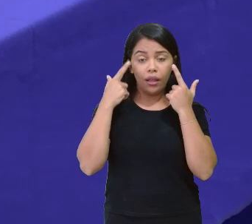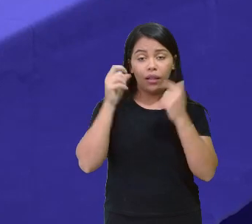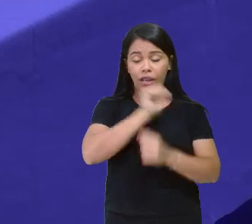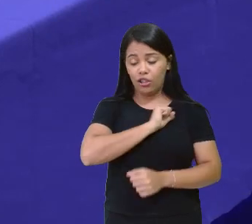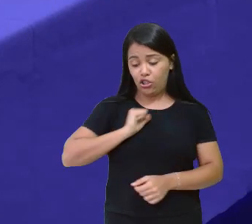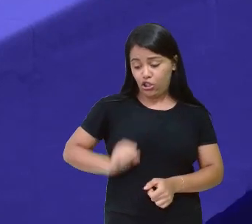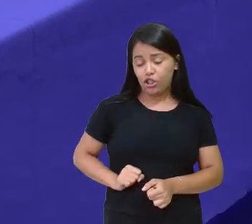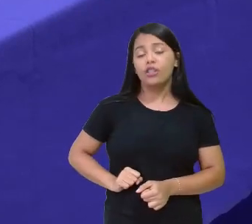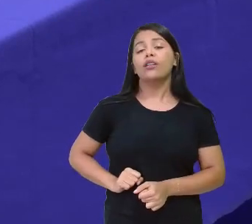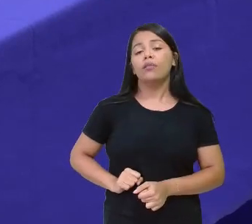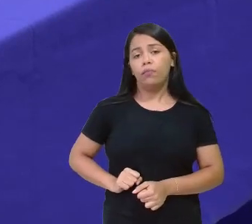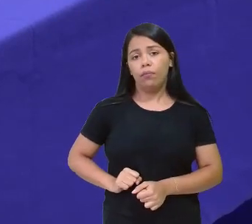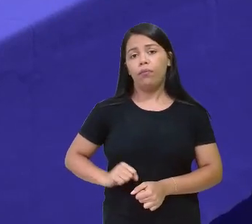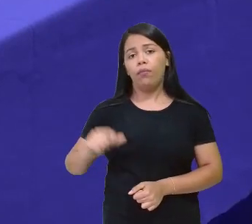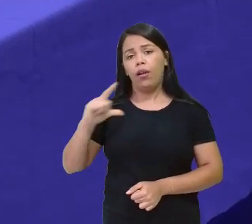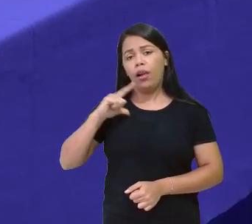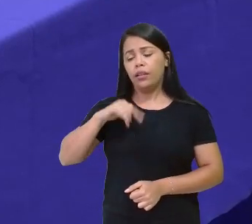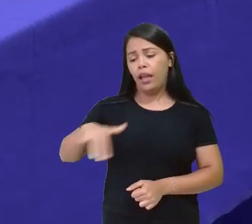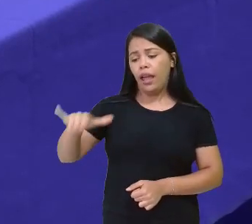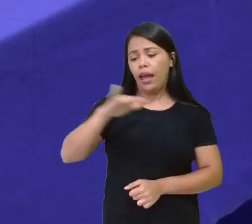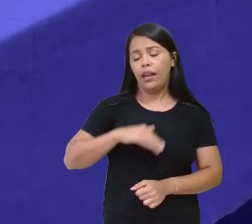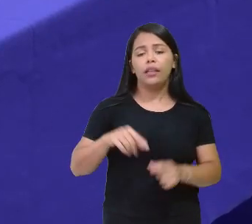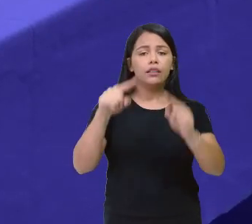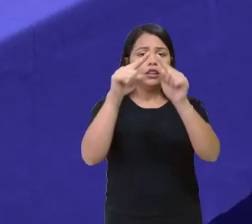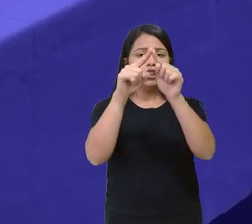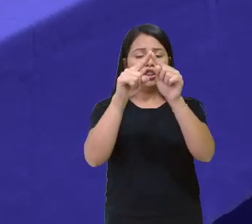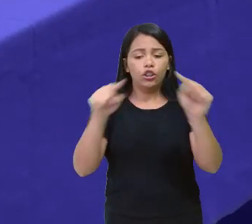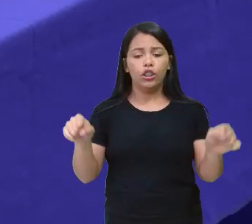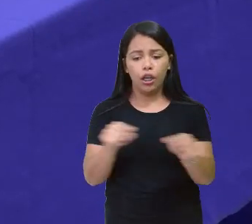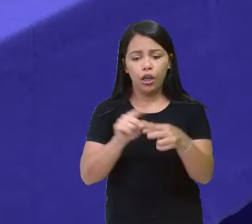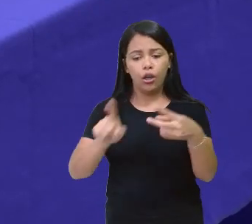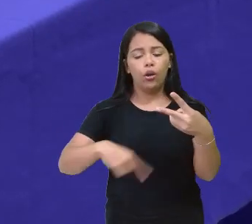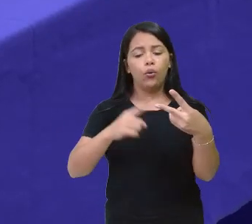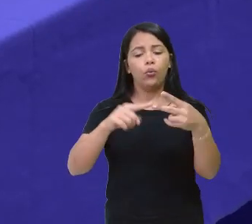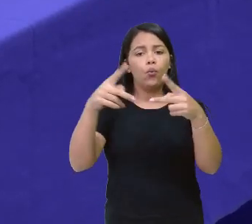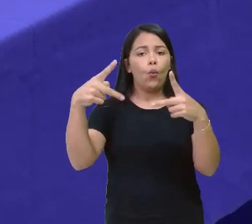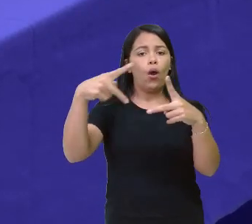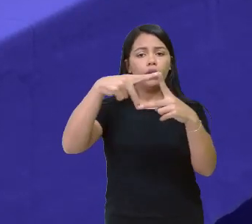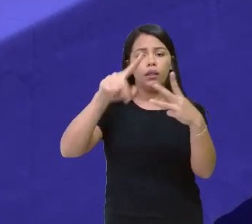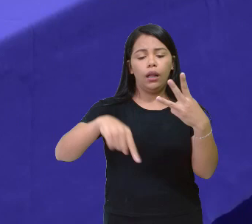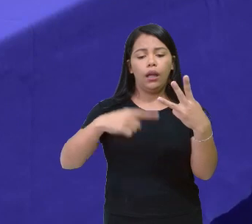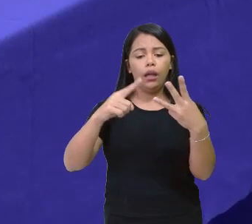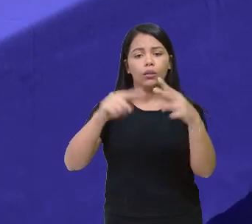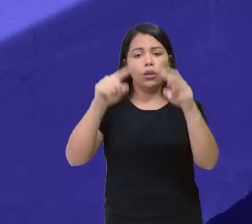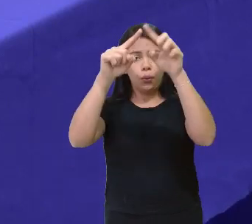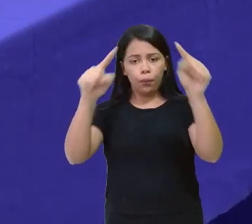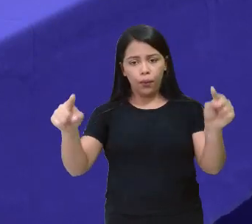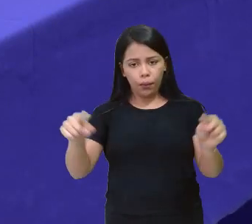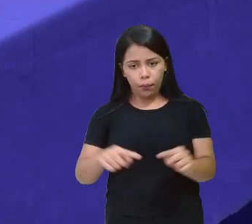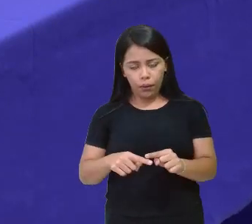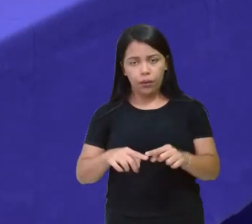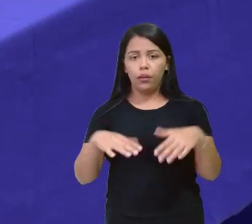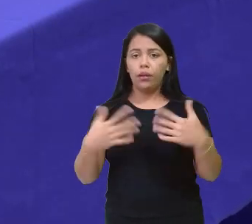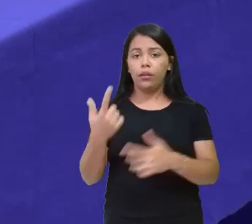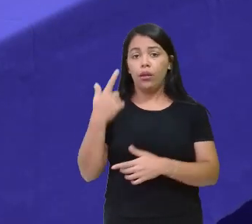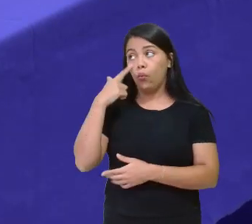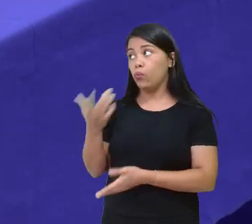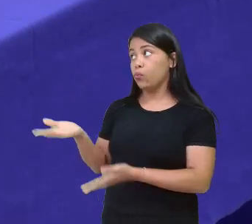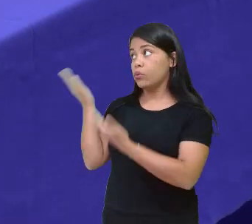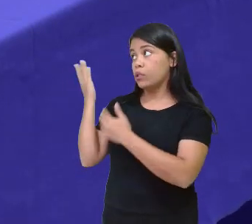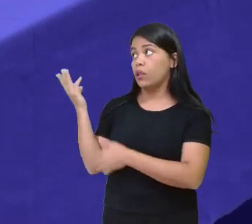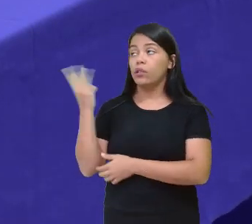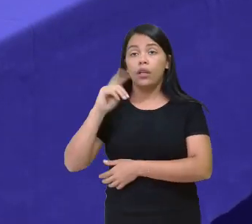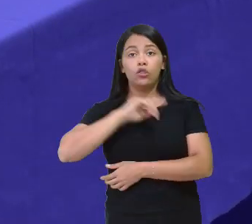de triângulo, quadrado e o paralelogramo. Essas figuras a gente consegue montar várias